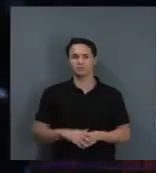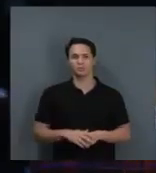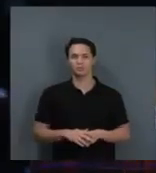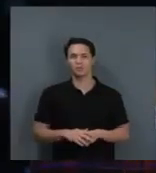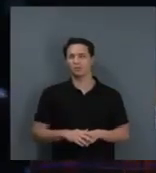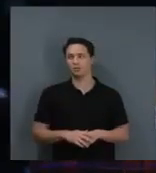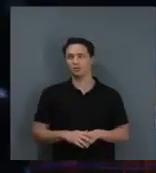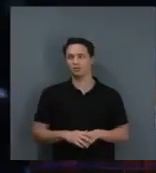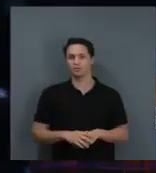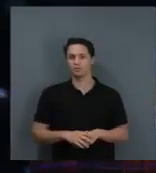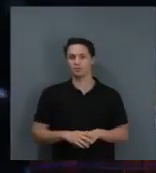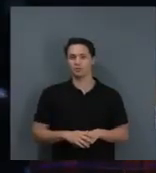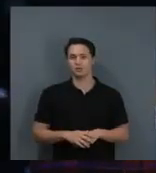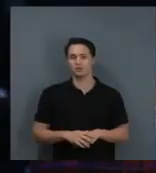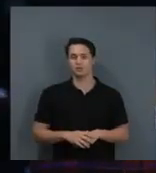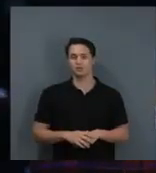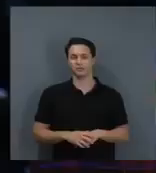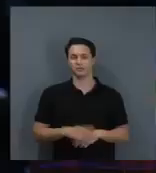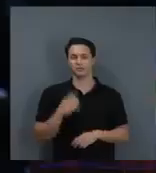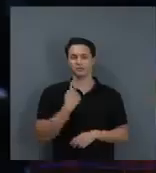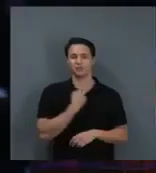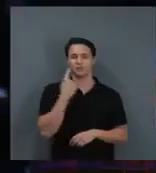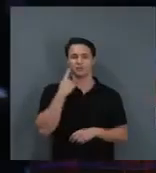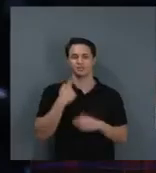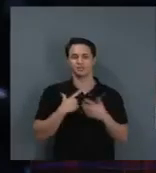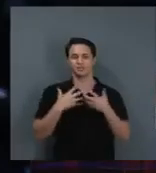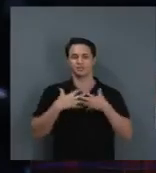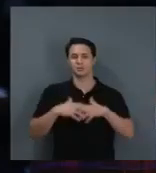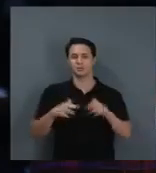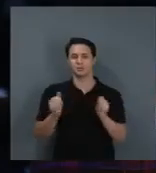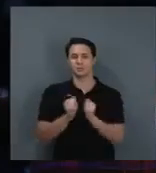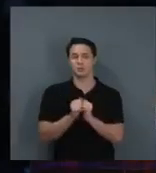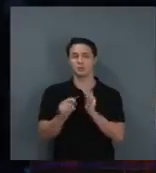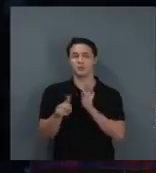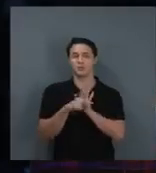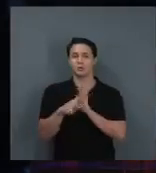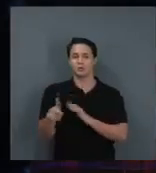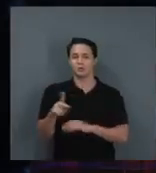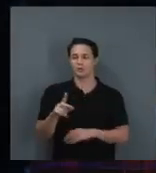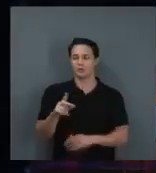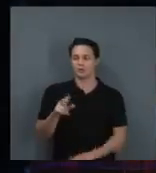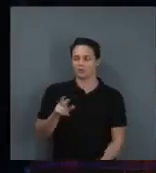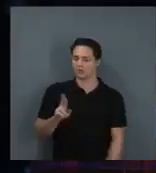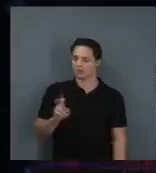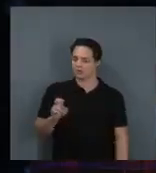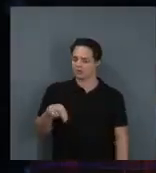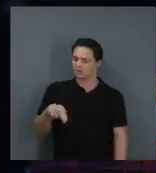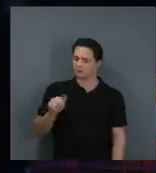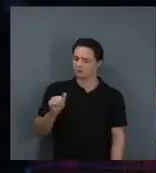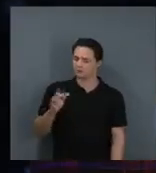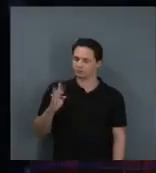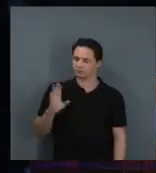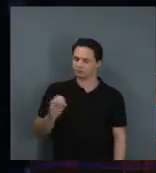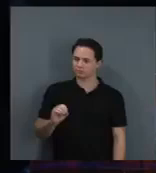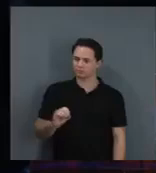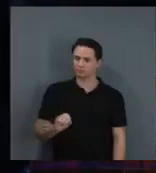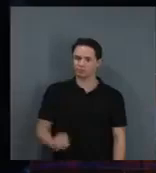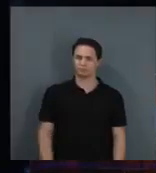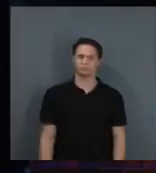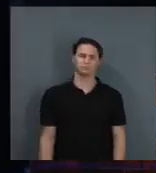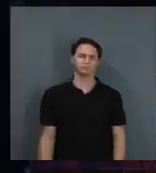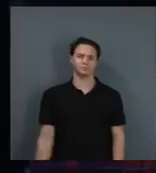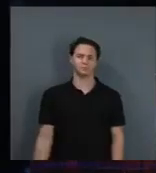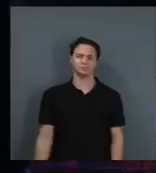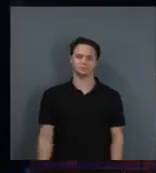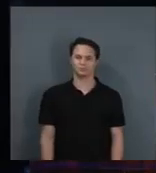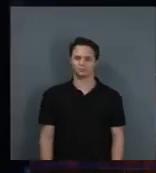Atílio Bovo, morava ao lado da minha casa, e ele dizia, Renato, se você quer nas horas vagas vir aqui,